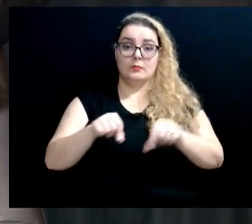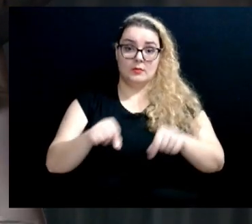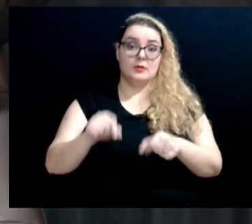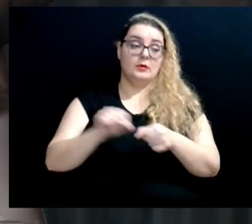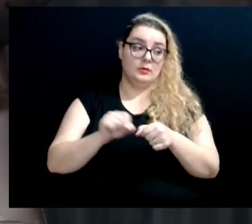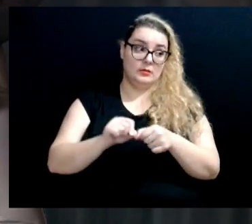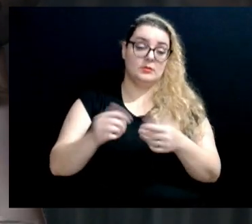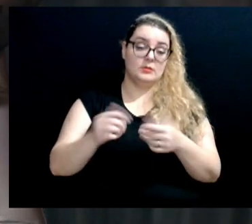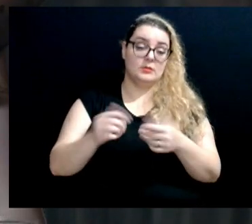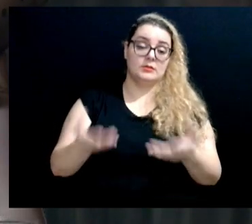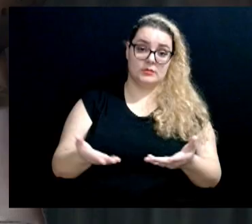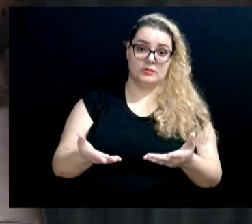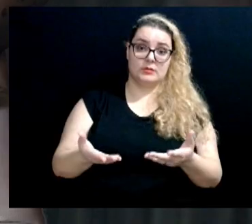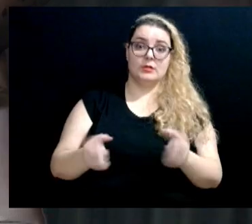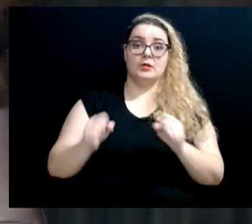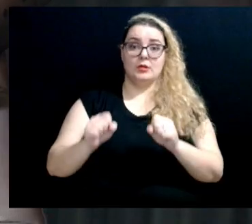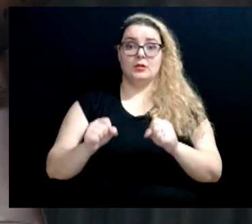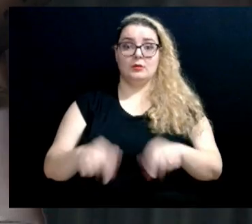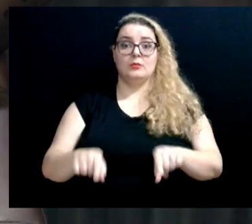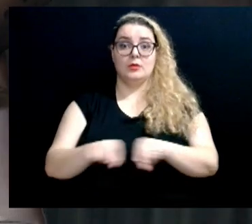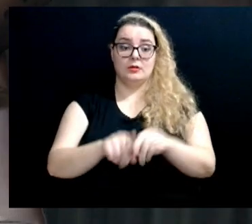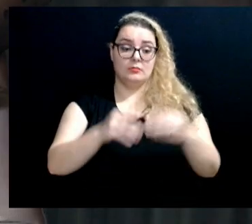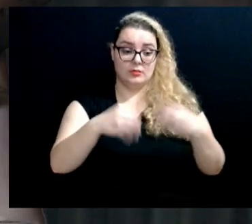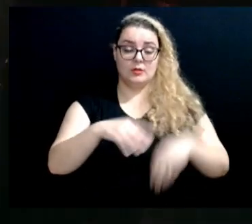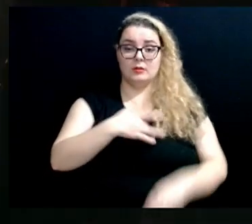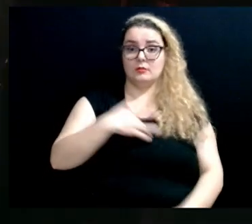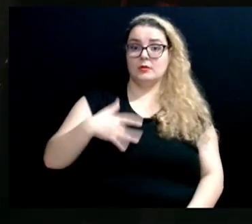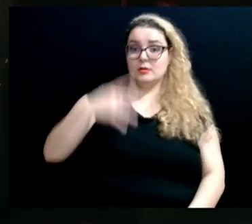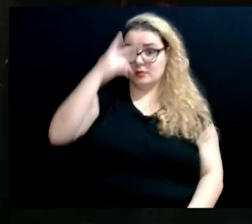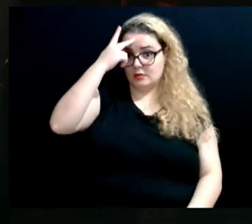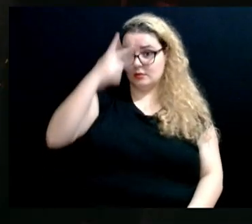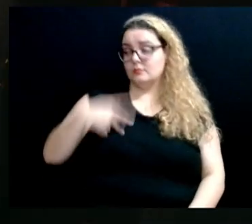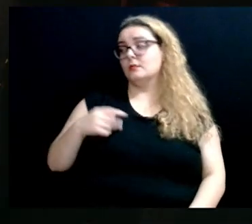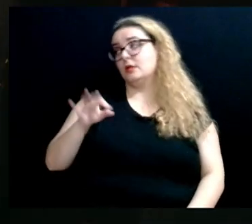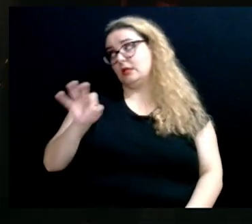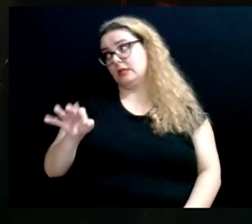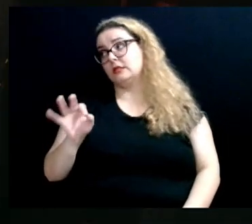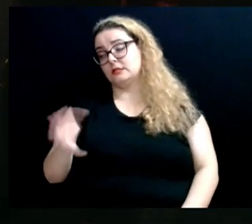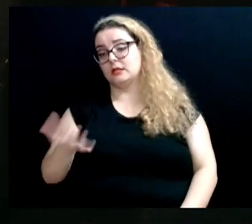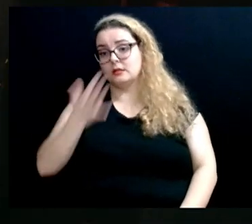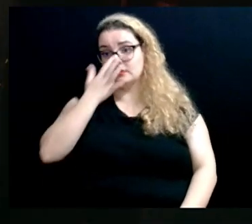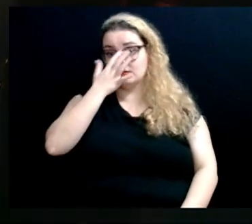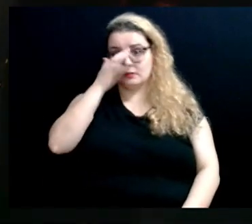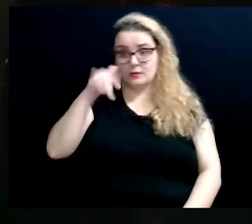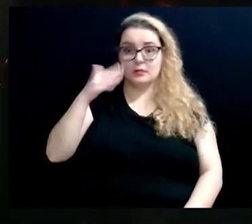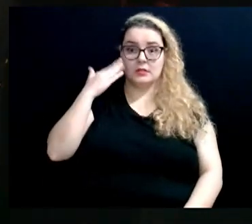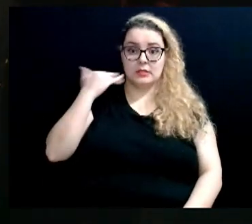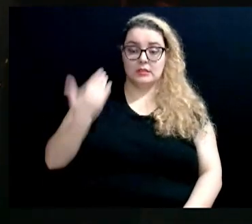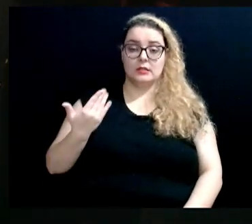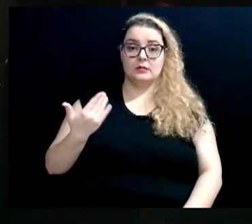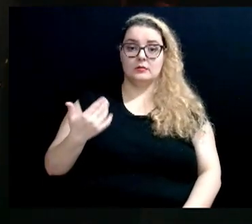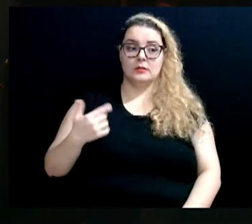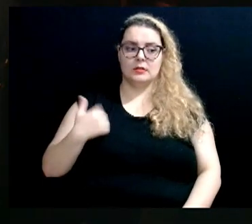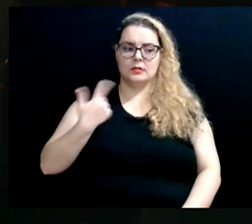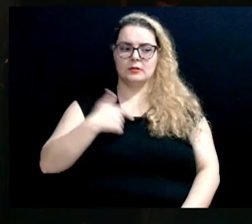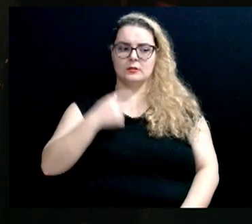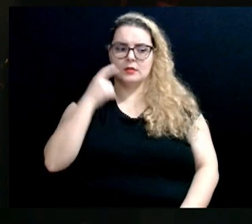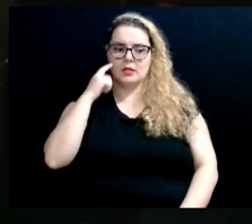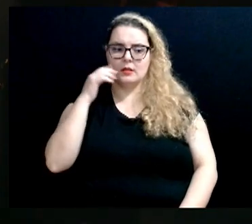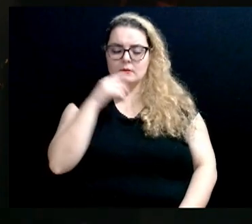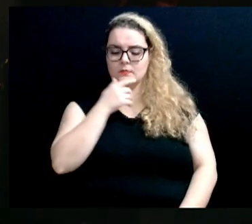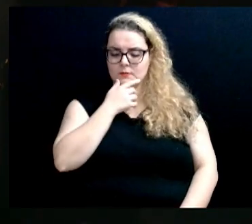qual ela pode também prejudicar a sua saúde. Exato. Né? Você sabe que às vezes a gente se pega falando assim, nossa, o